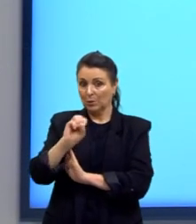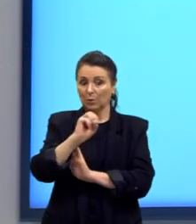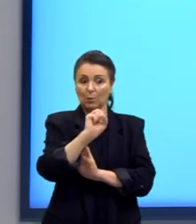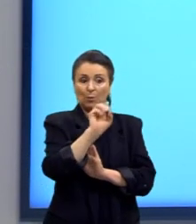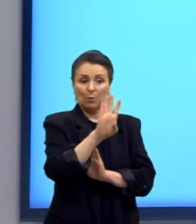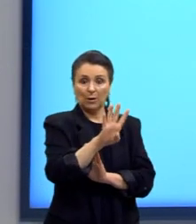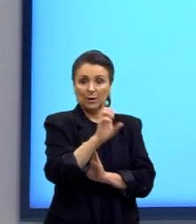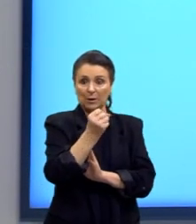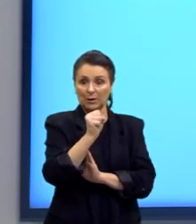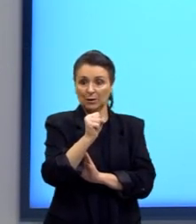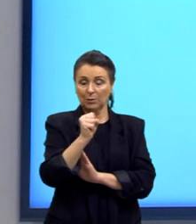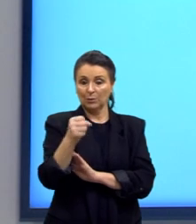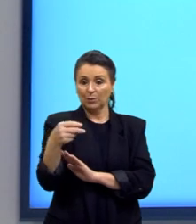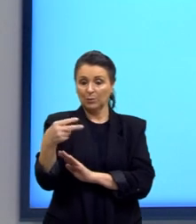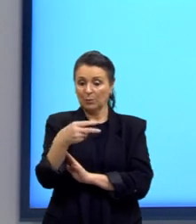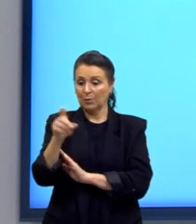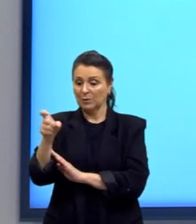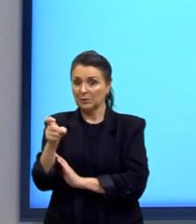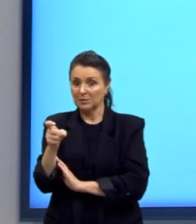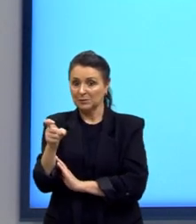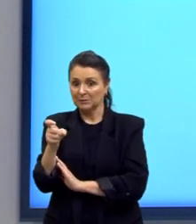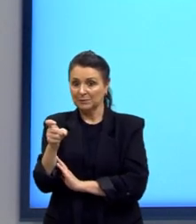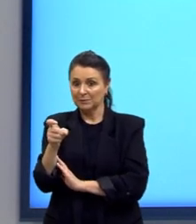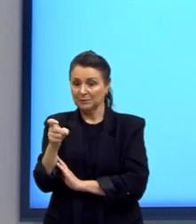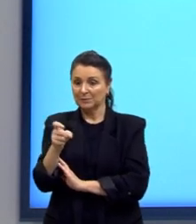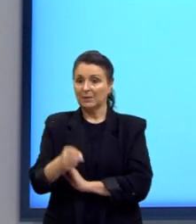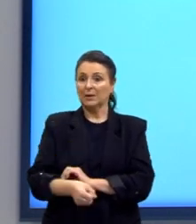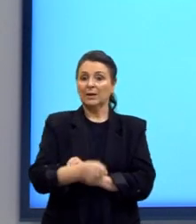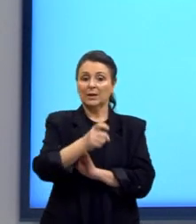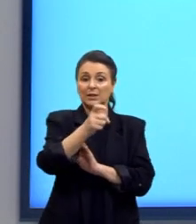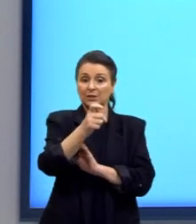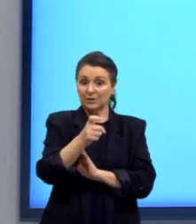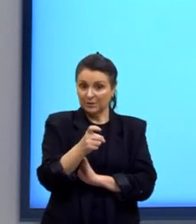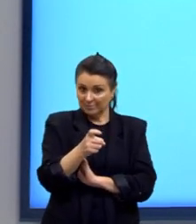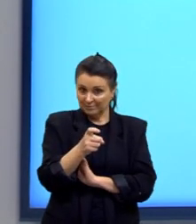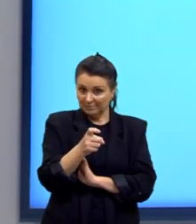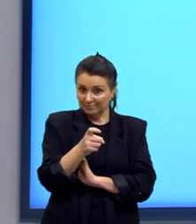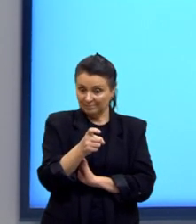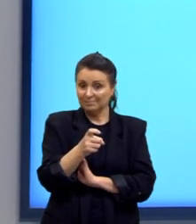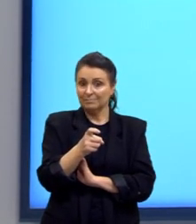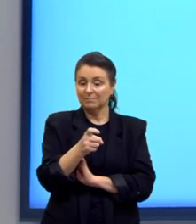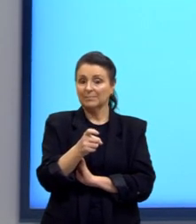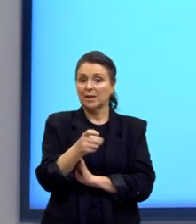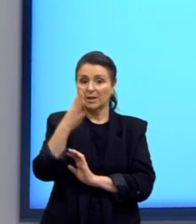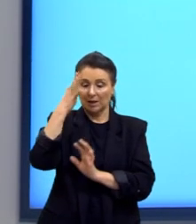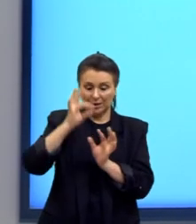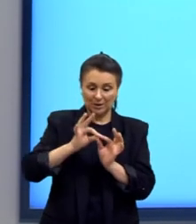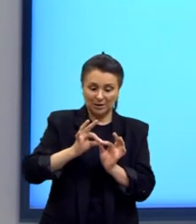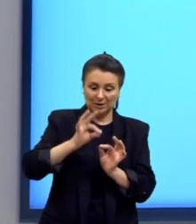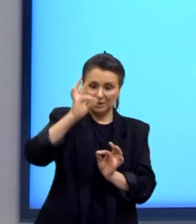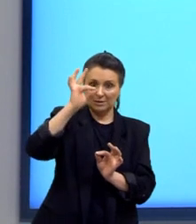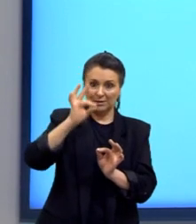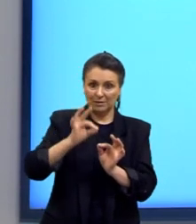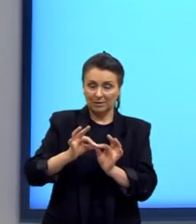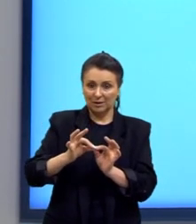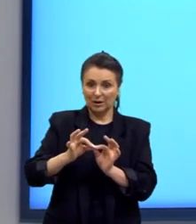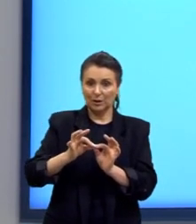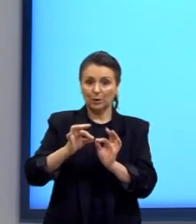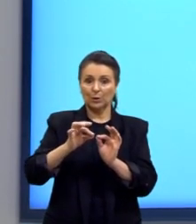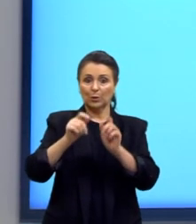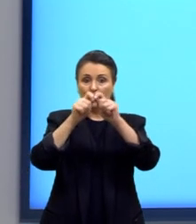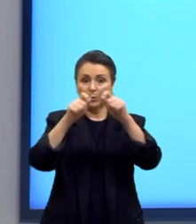ainda 48 igual a x então x a nossa altura que a gente definiu do nosso cone